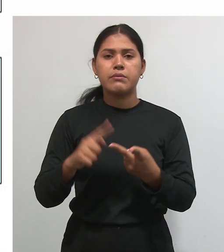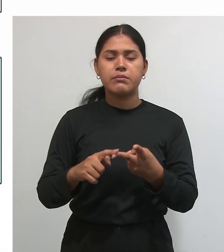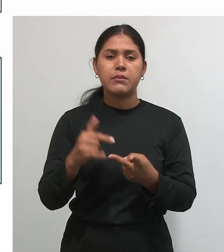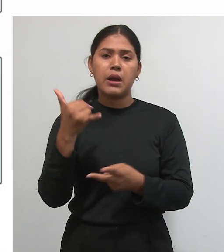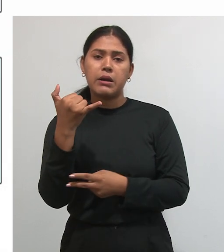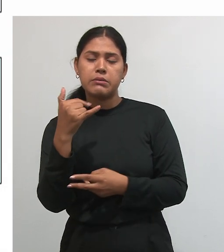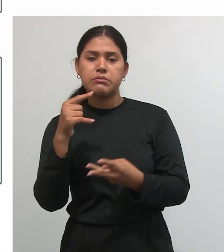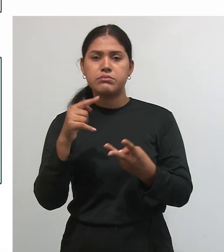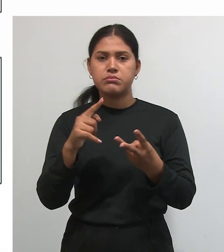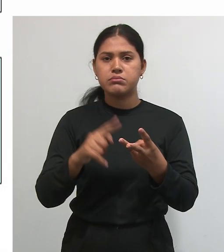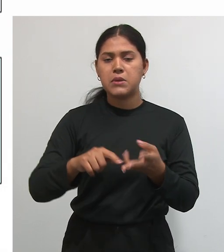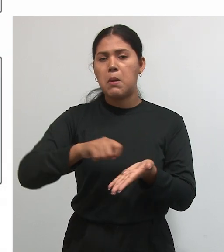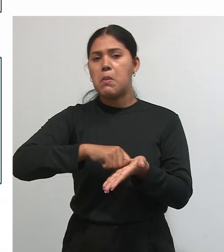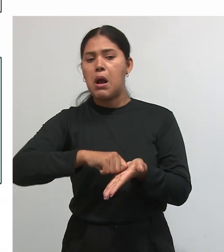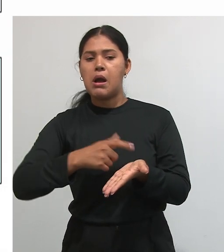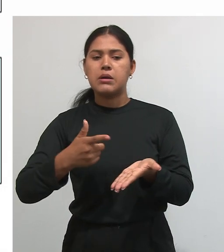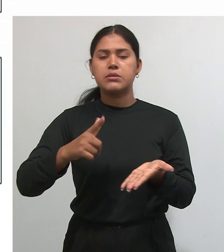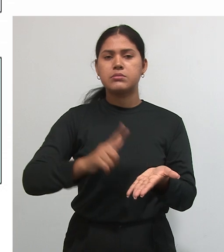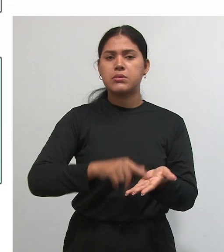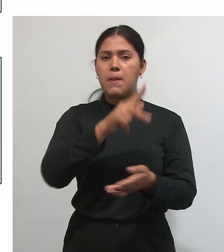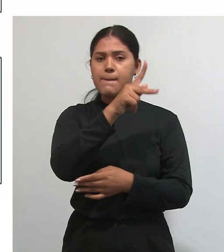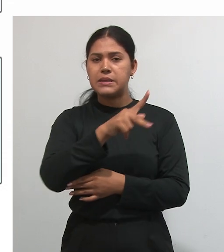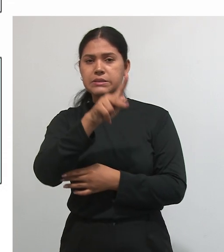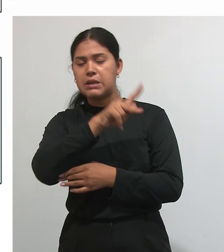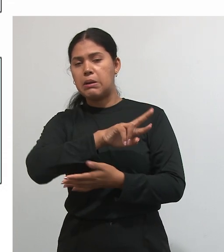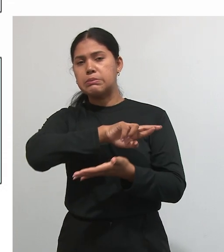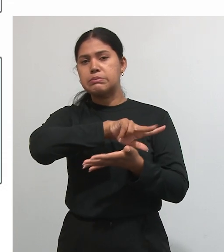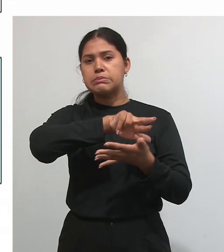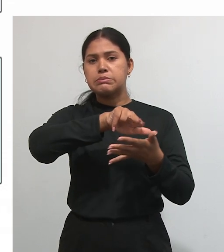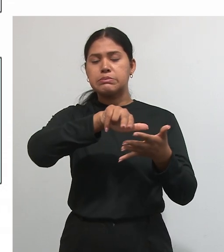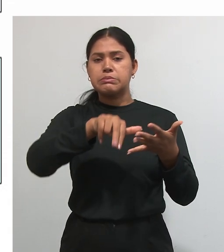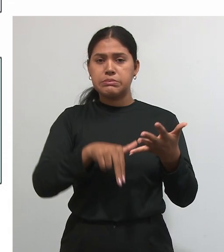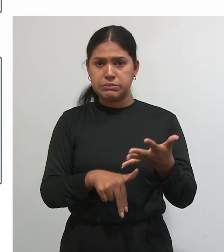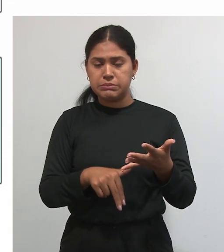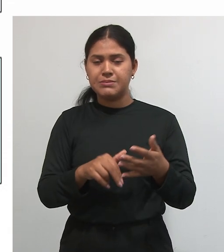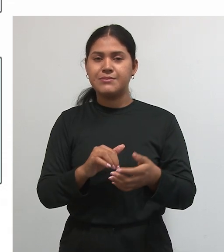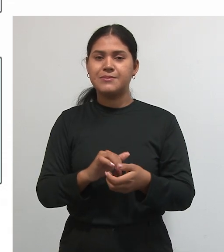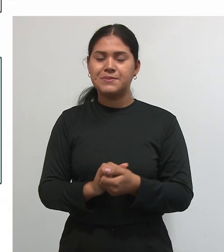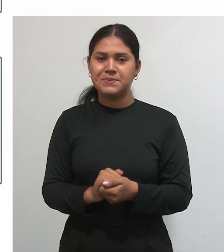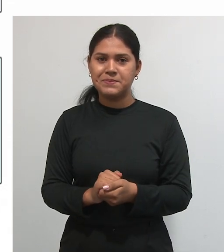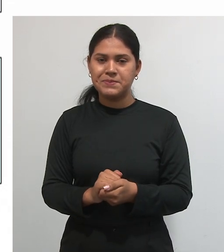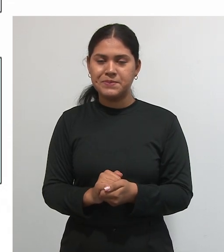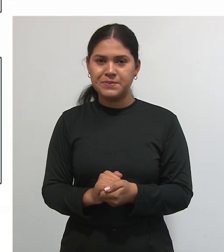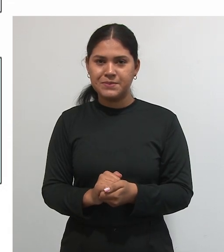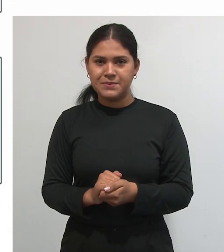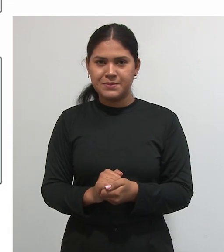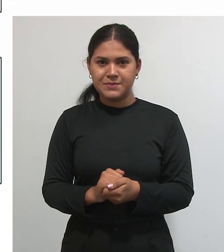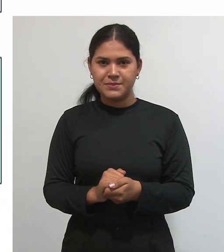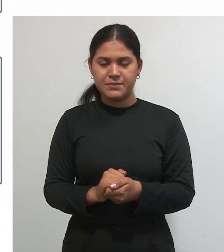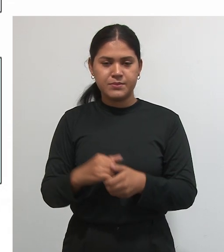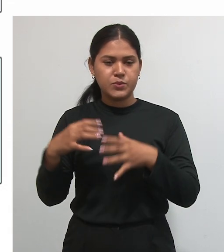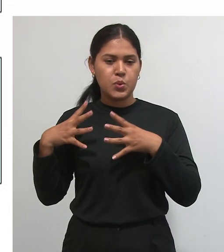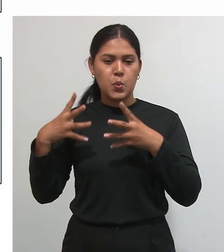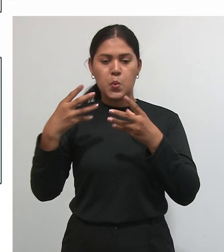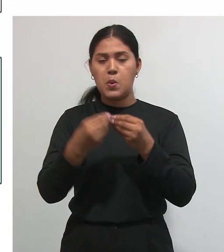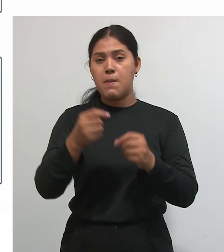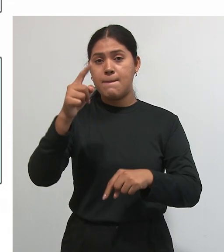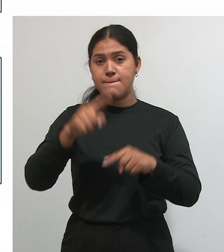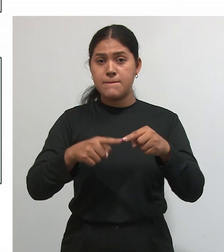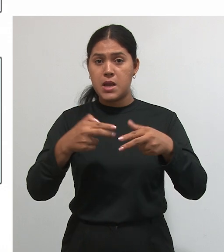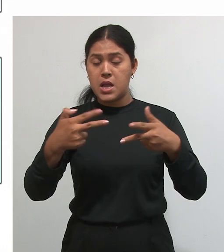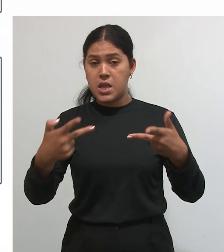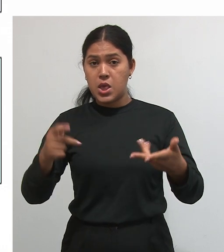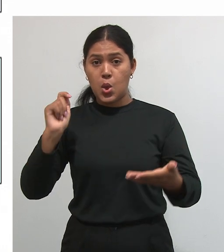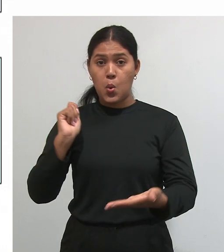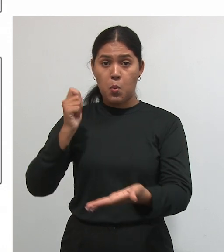a gente compra a caneta, dá 3 dias, a bichinha não funciona mais. Outra coisa aqui, outro conceito. Todo material